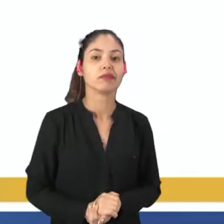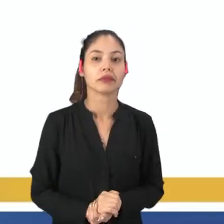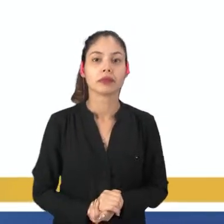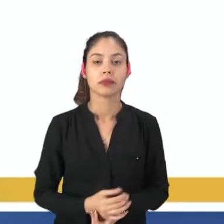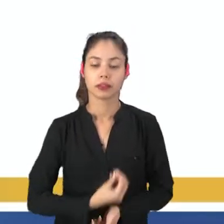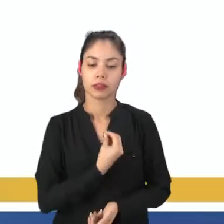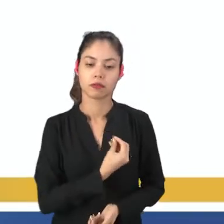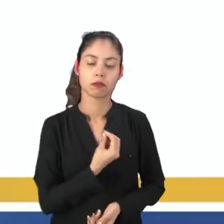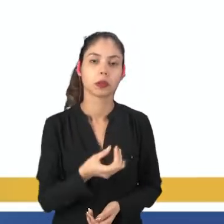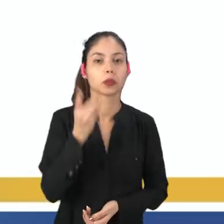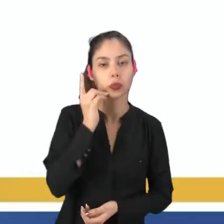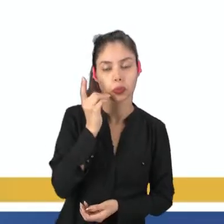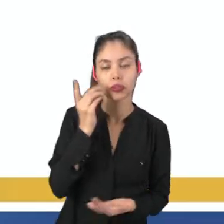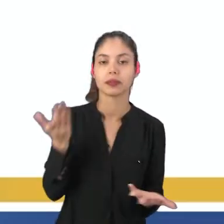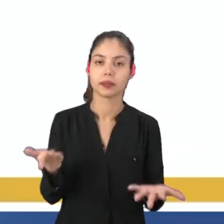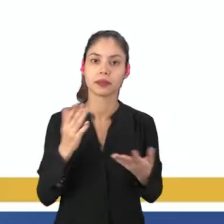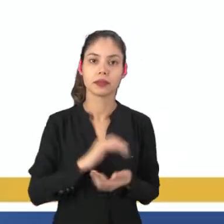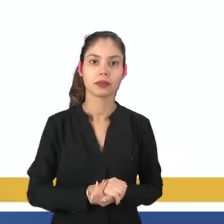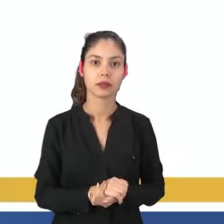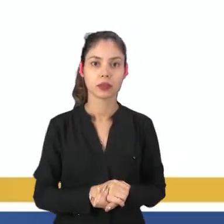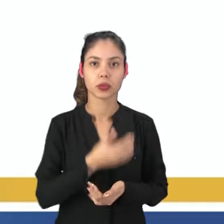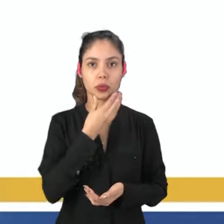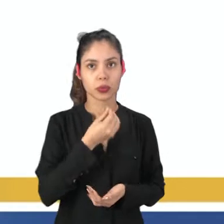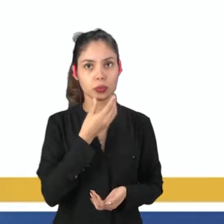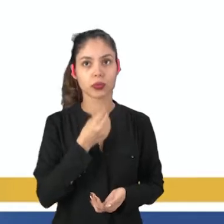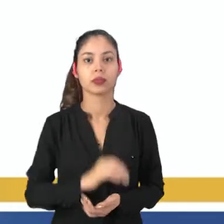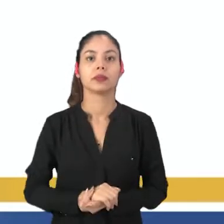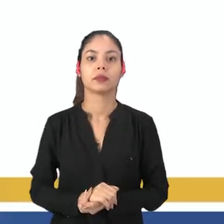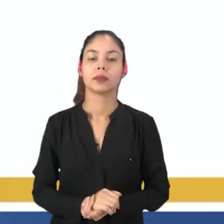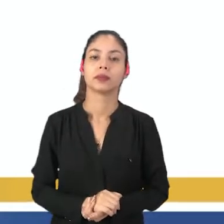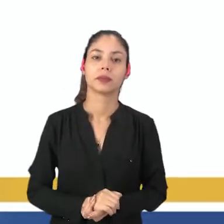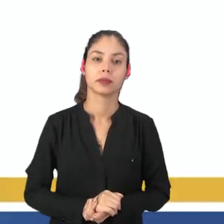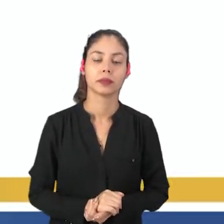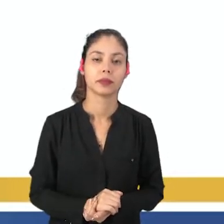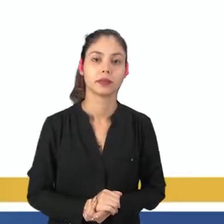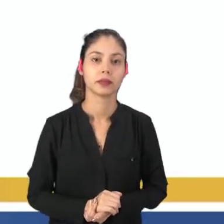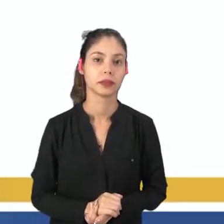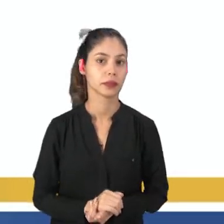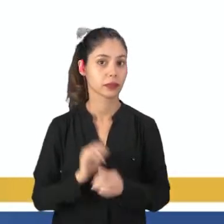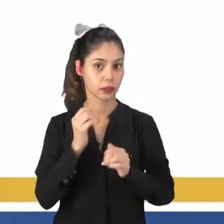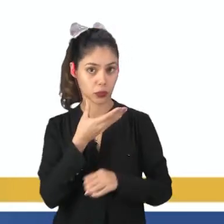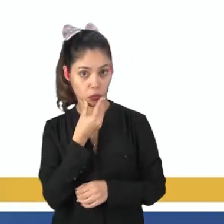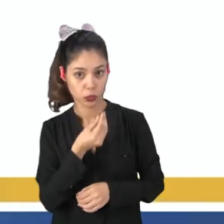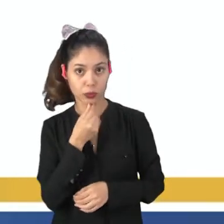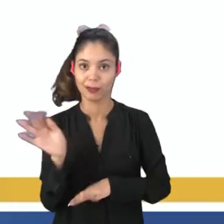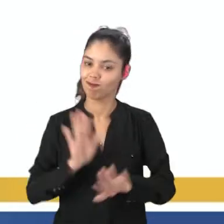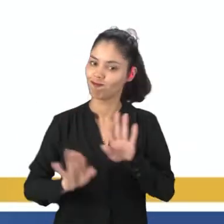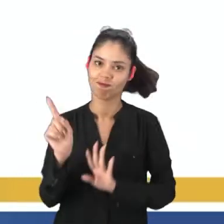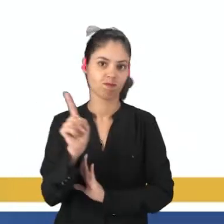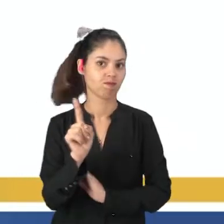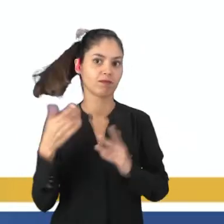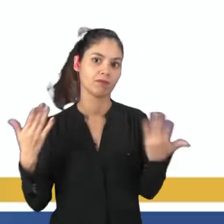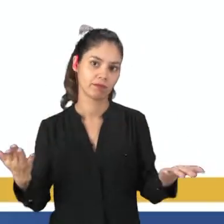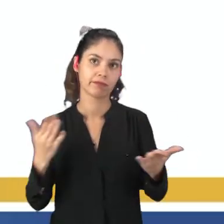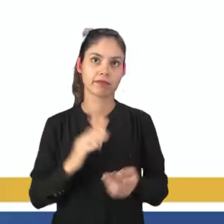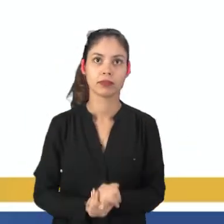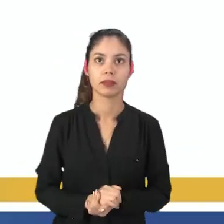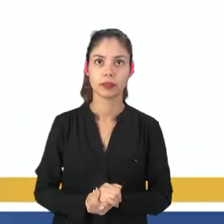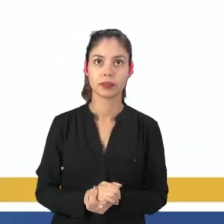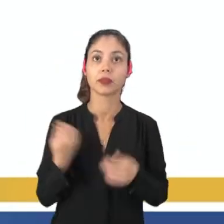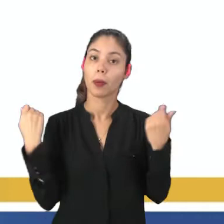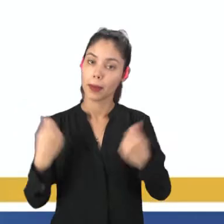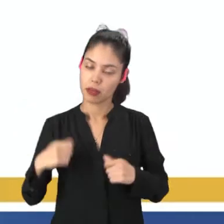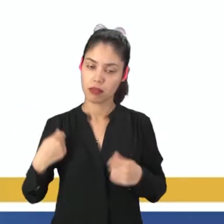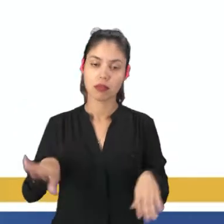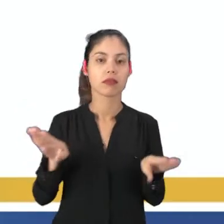vida cotidiana, no dia a dia, no senso comum, de que homem não se cuida. Então, homem